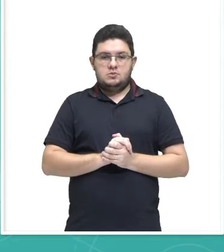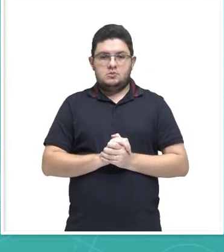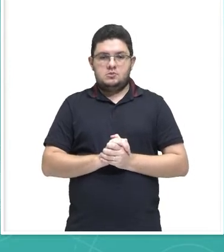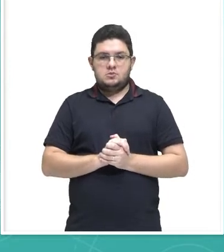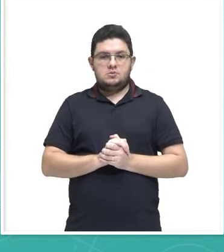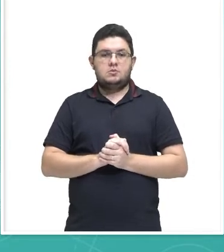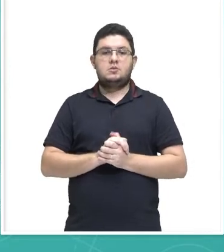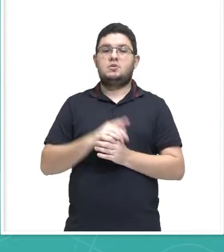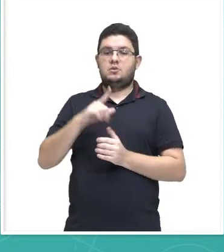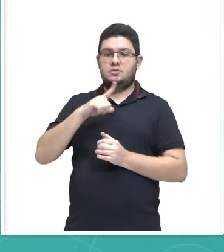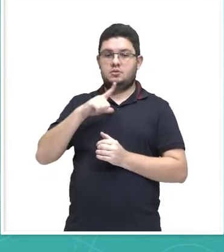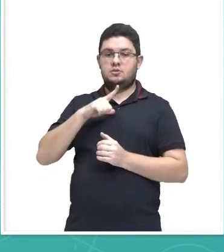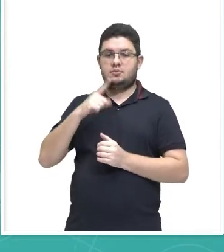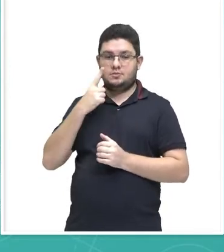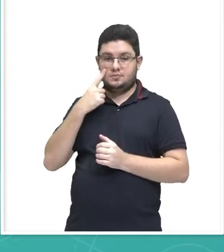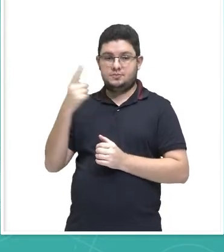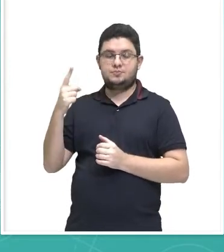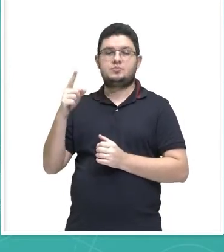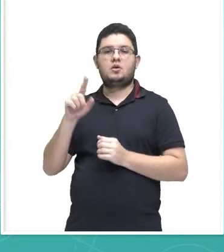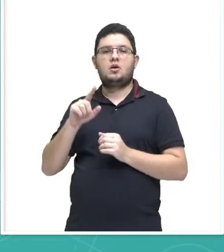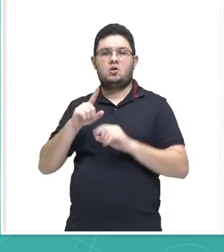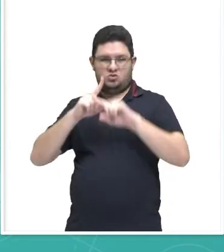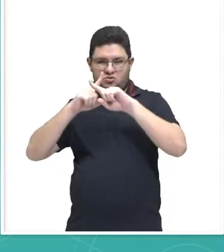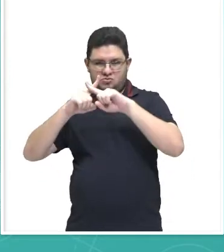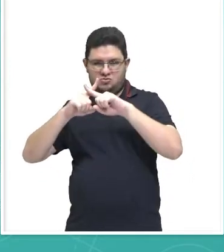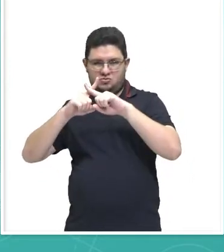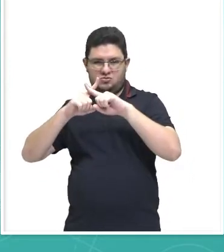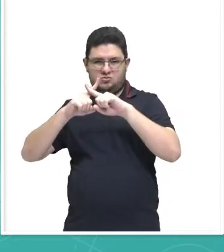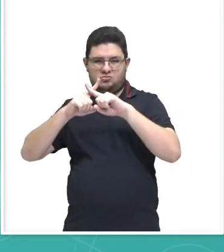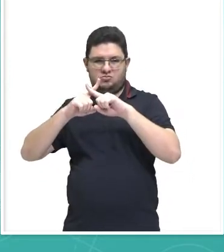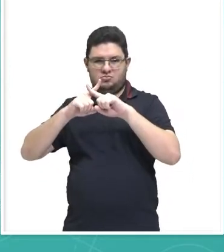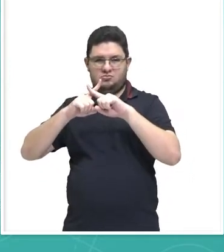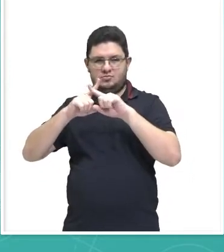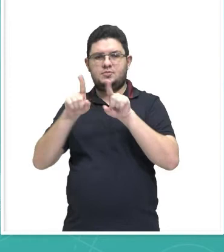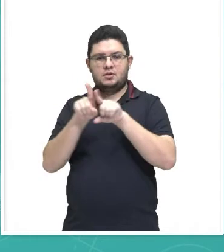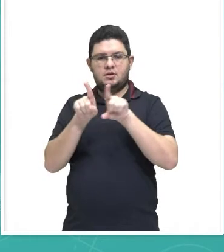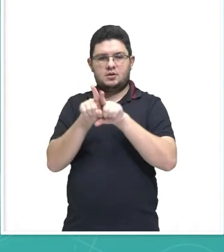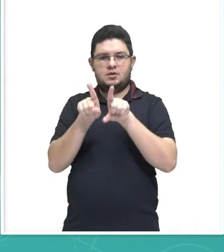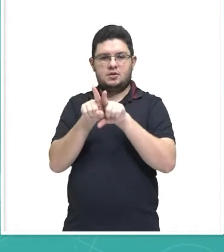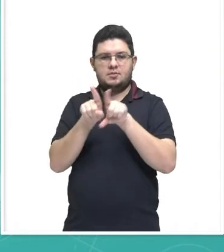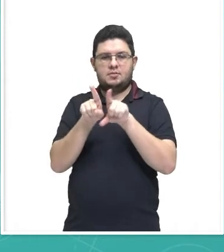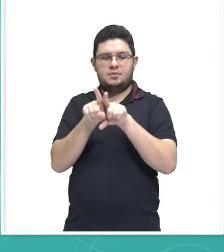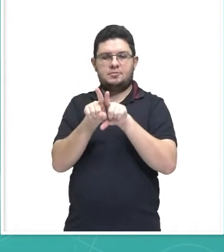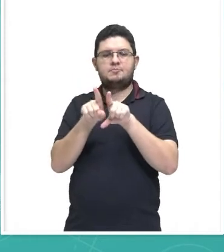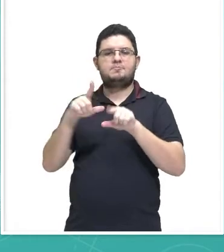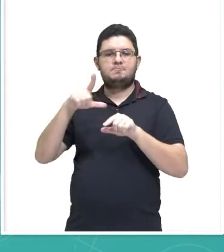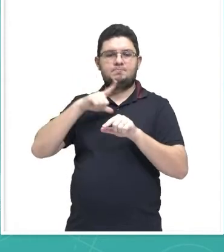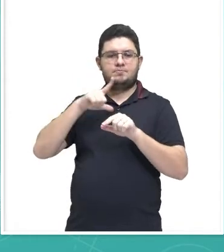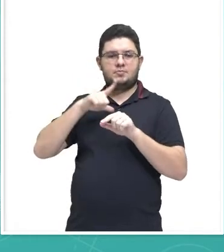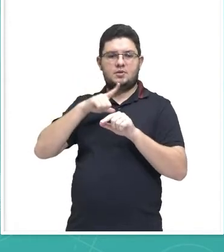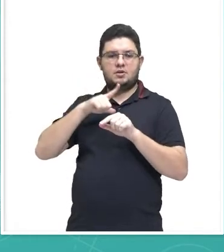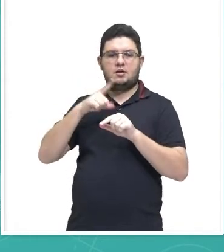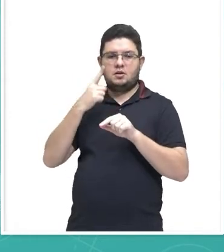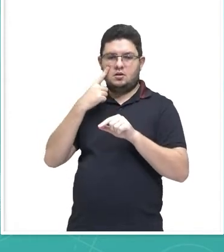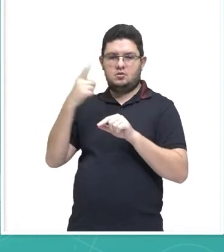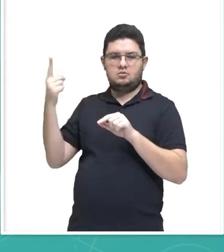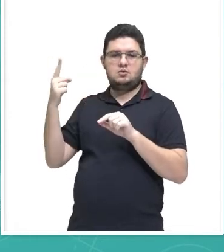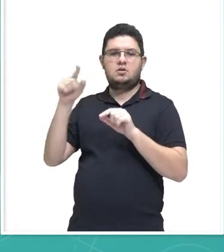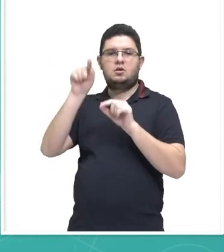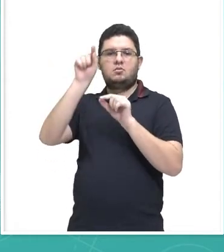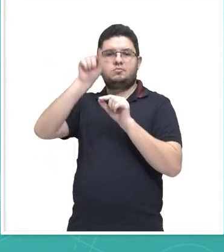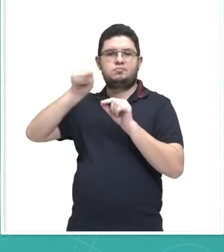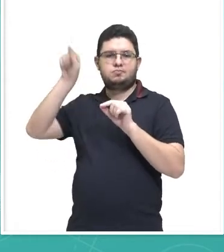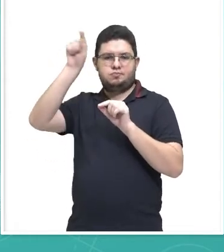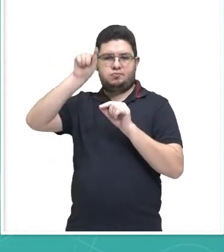Nós temos aí o X e o círculo. O interessante é o quê? É você só ir colocando. Você escolhe